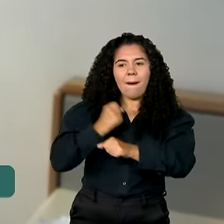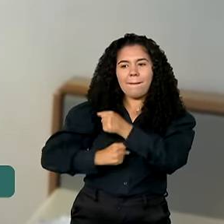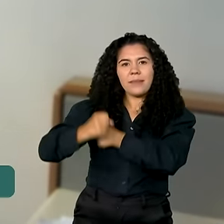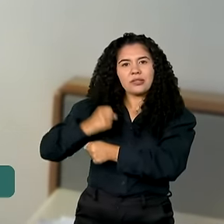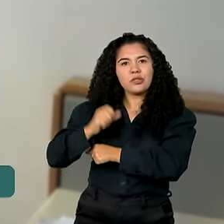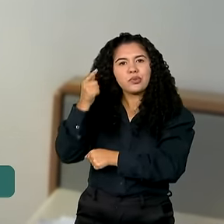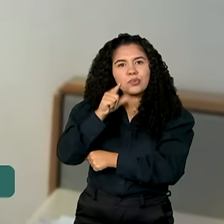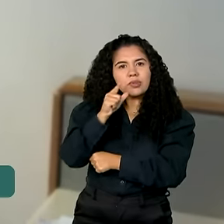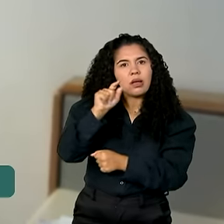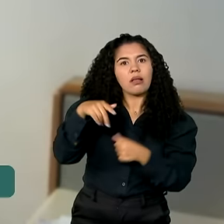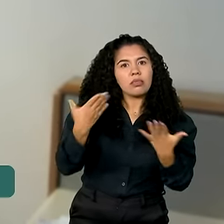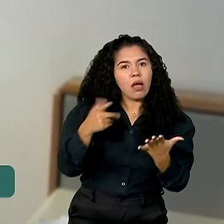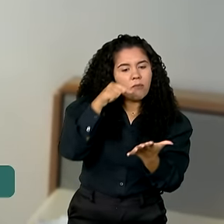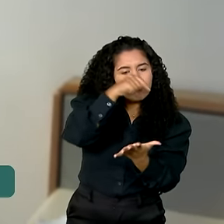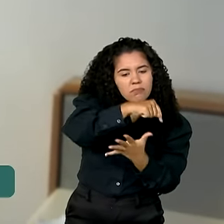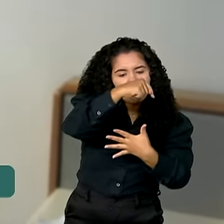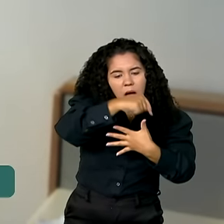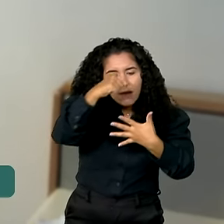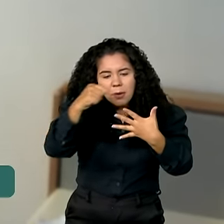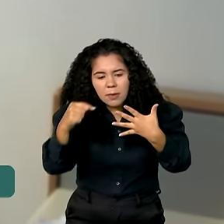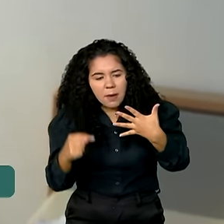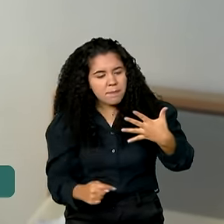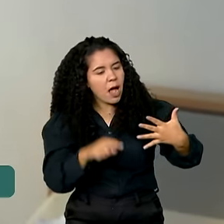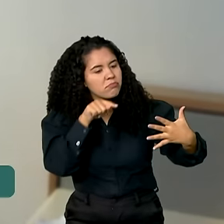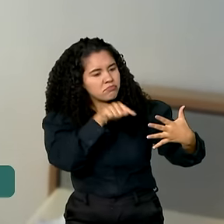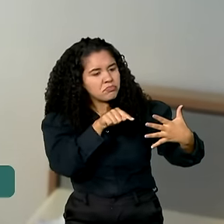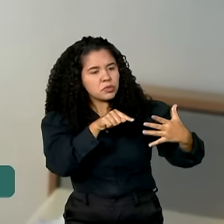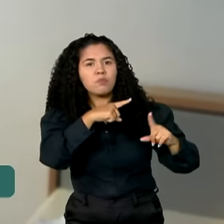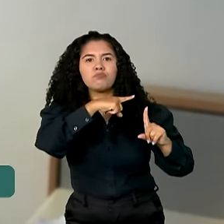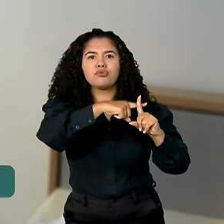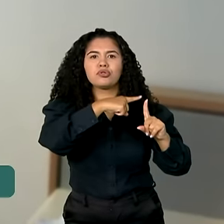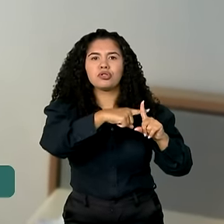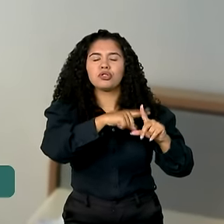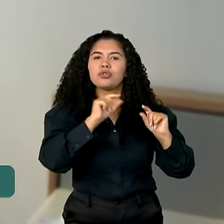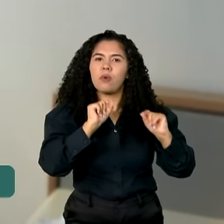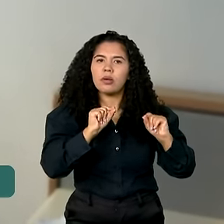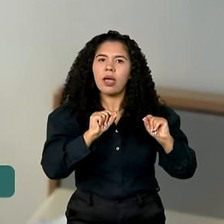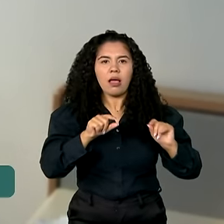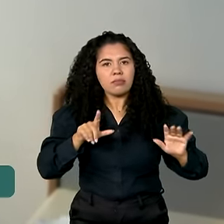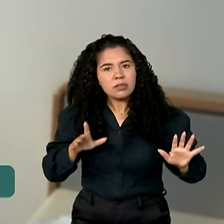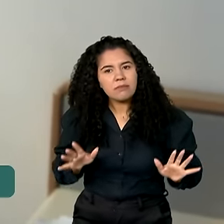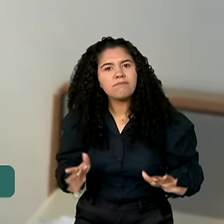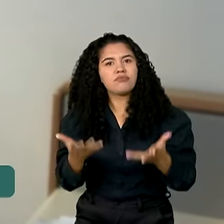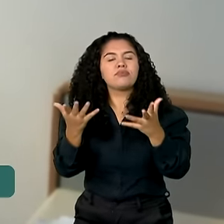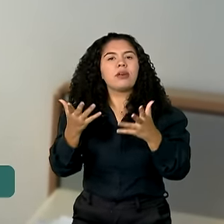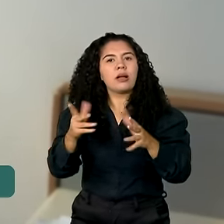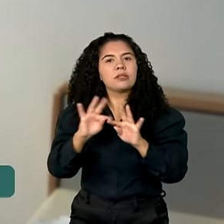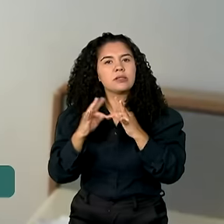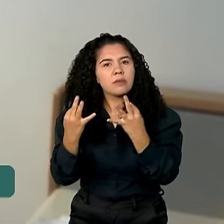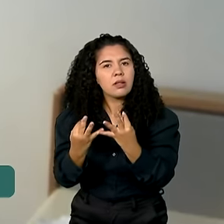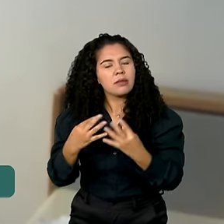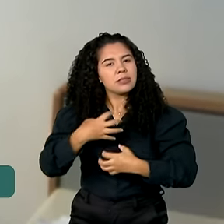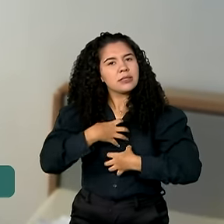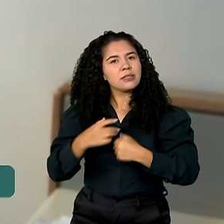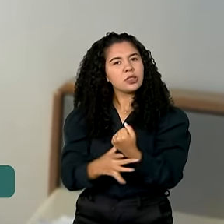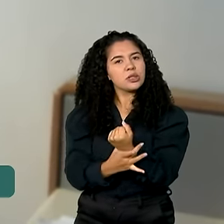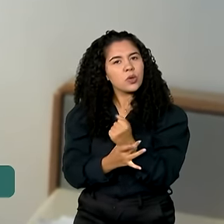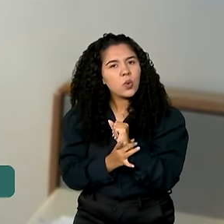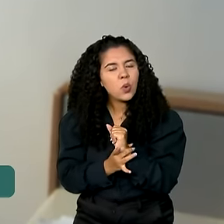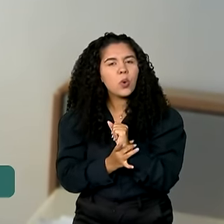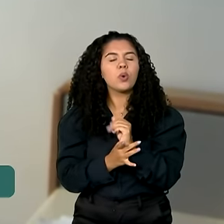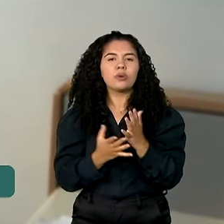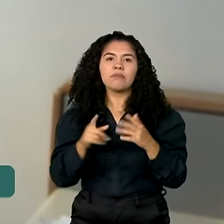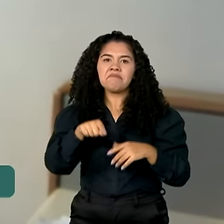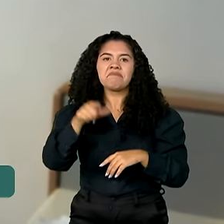todo, são vários estímulos diferentes que dão mais renda na mão das famílias, mais segurança também para elas consumirem, né? E isso